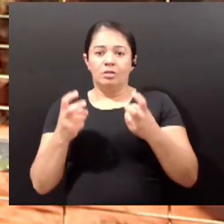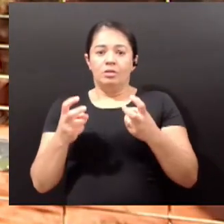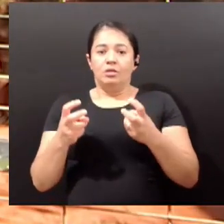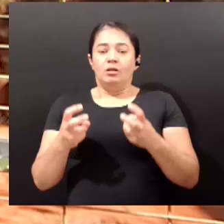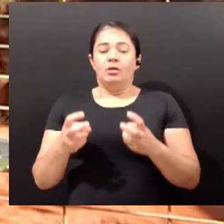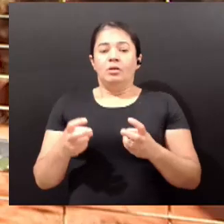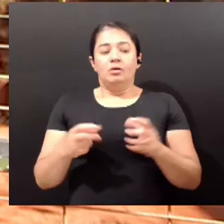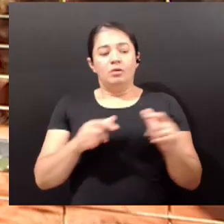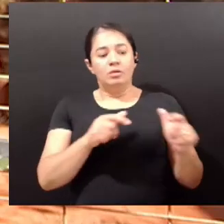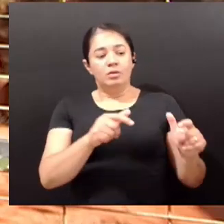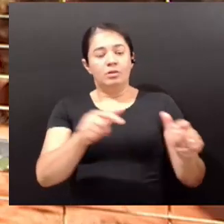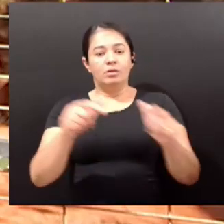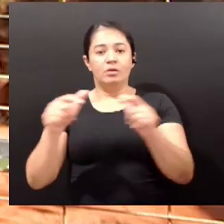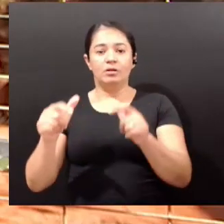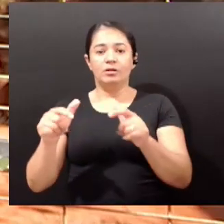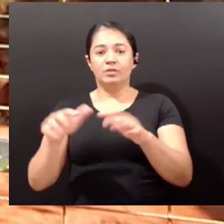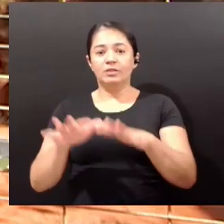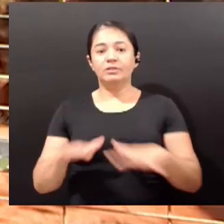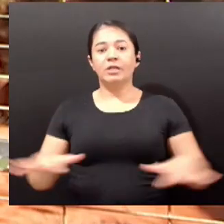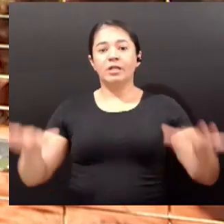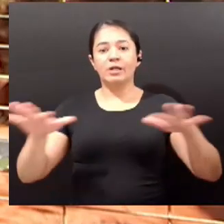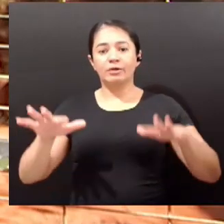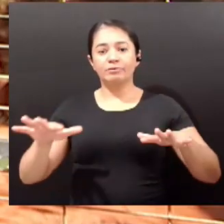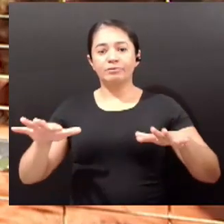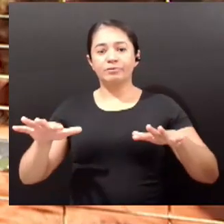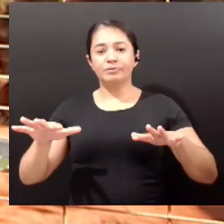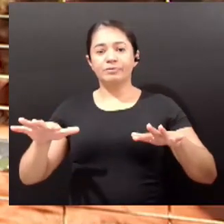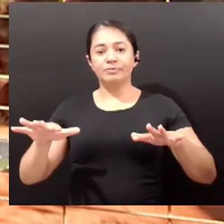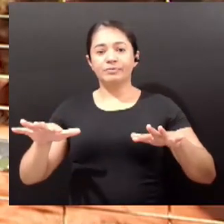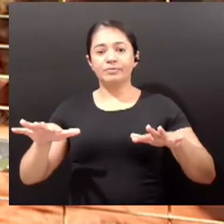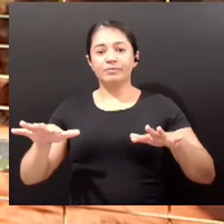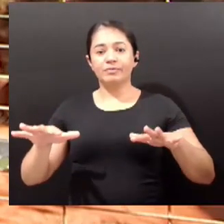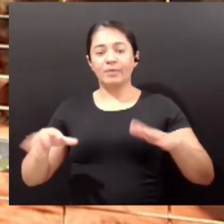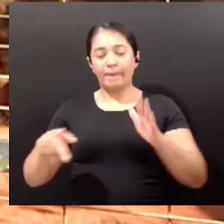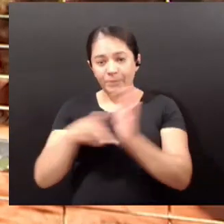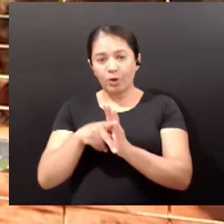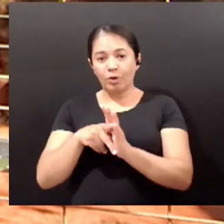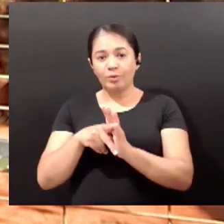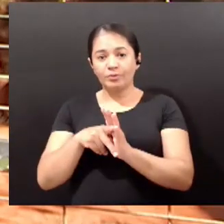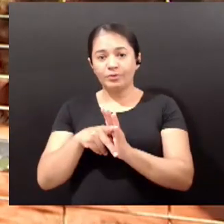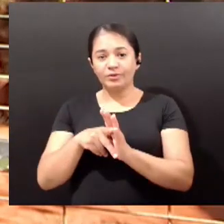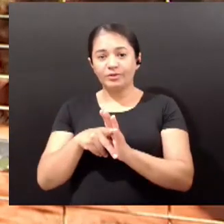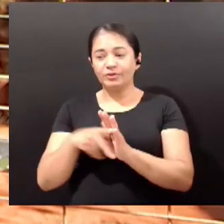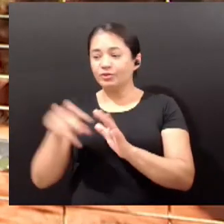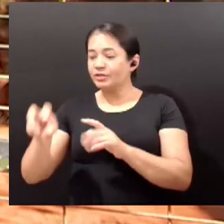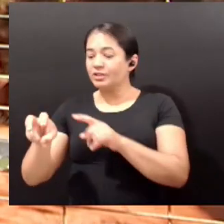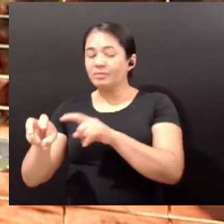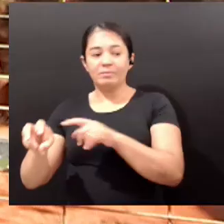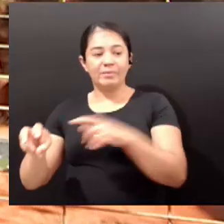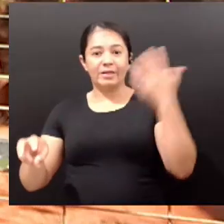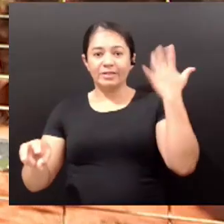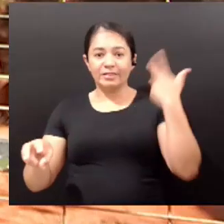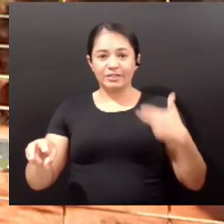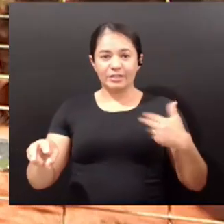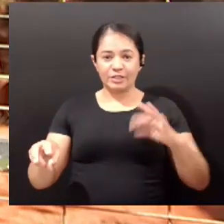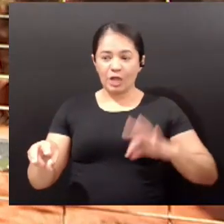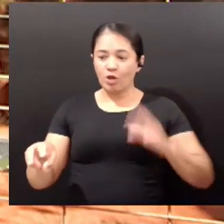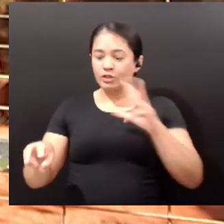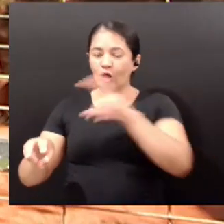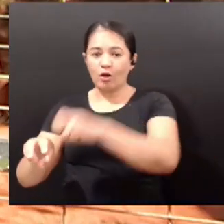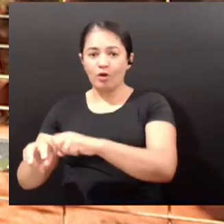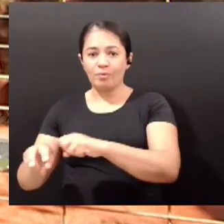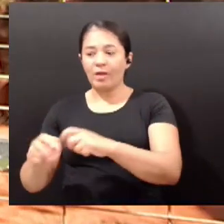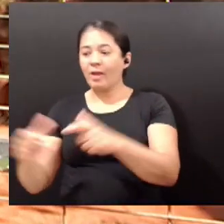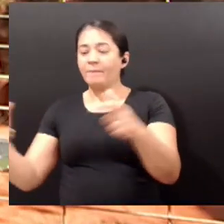o espaço, o território dessa subespécie é bem maior do que das espécies que tem